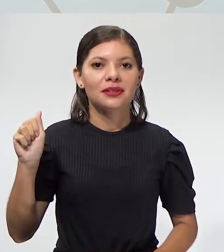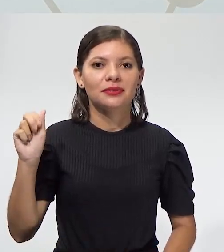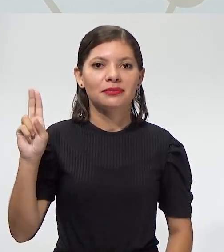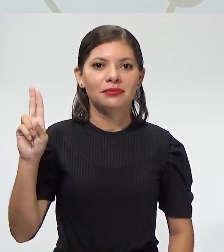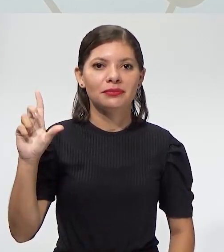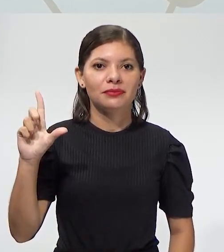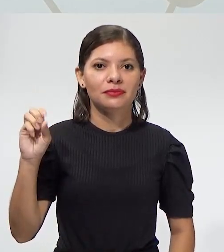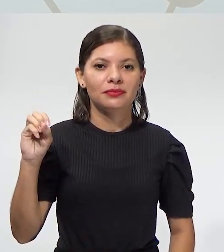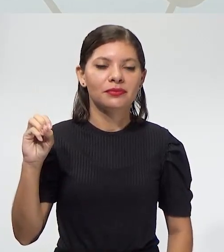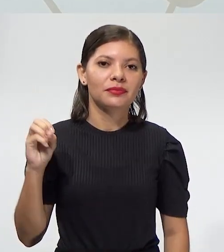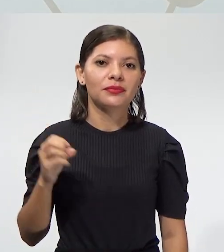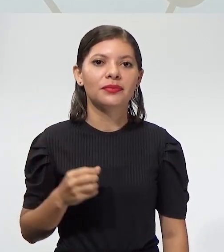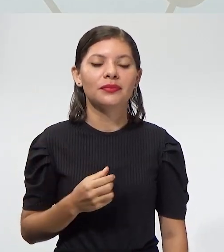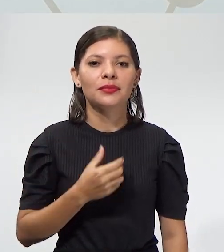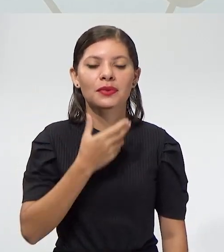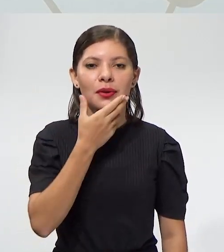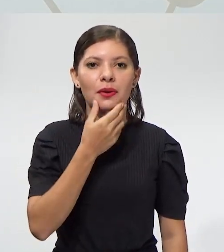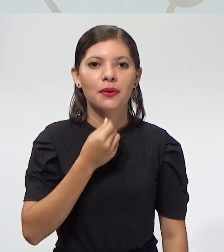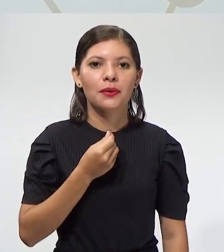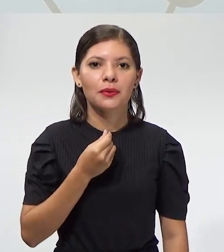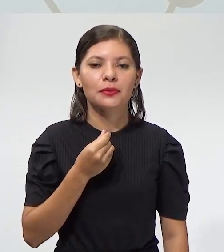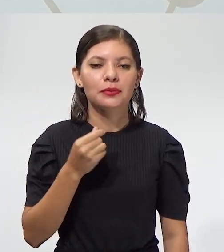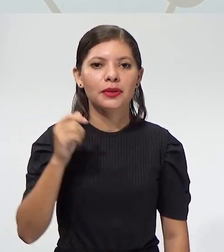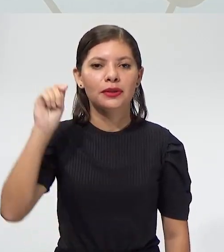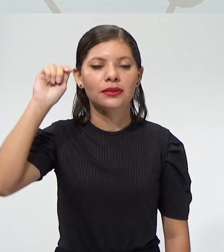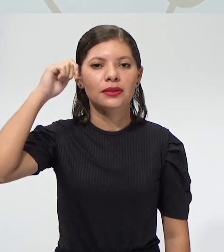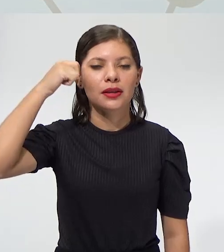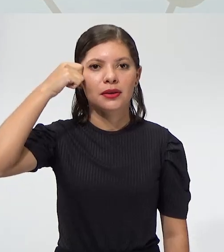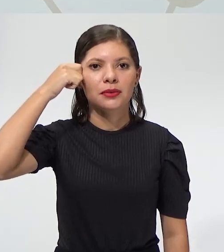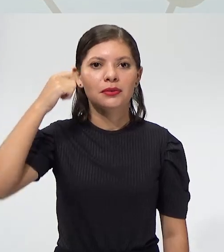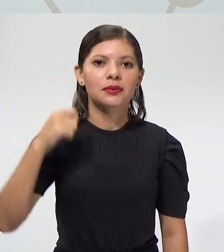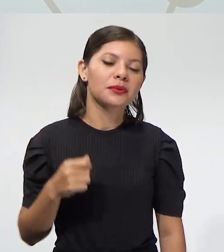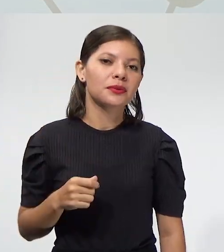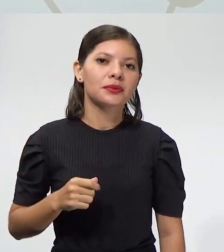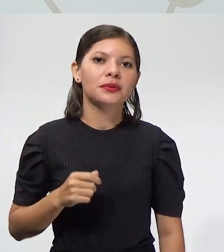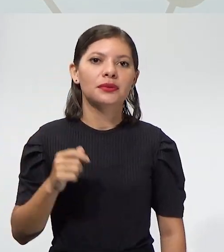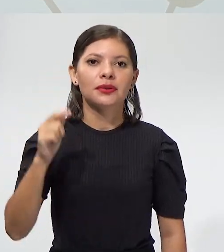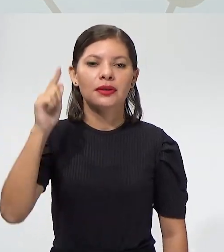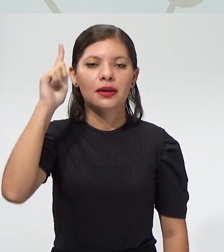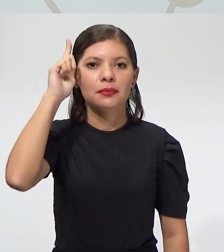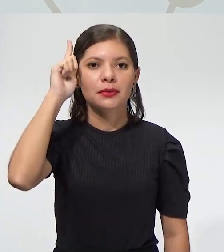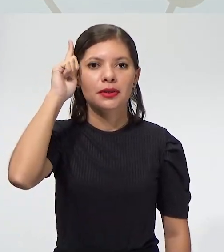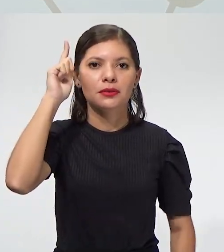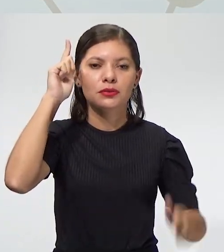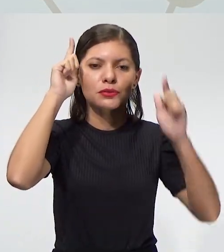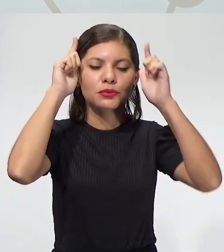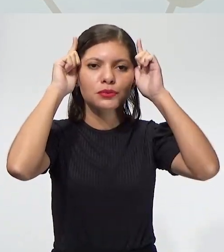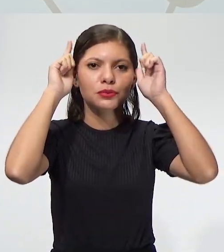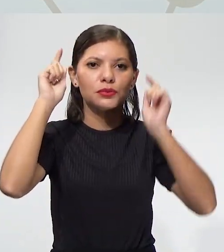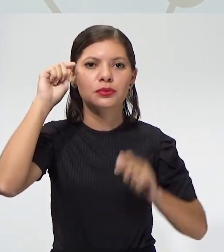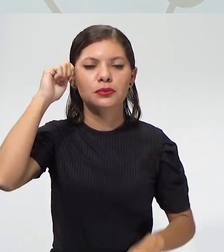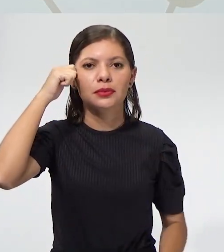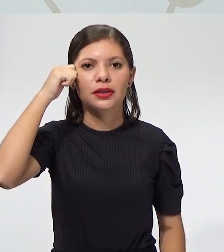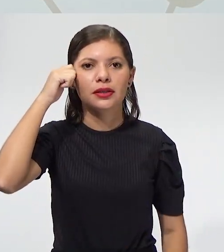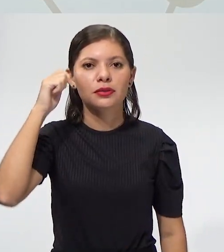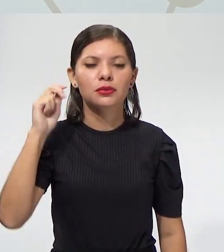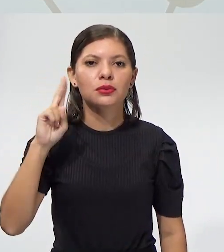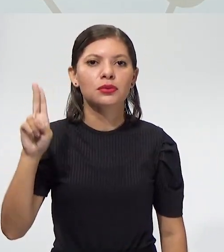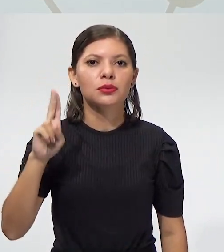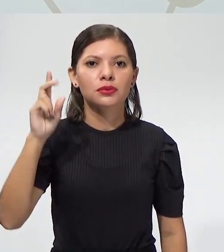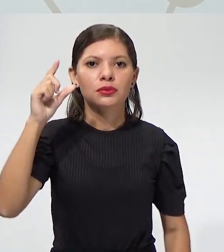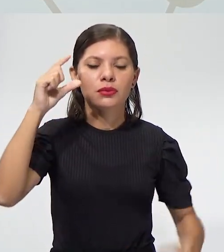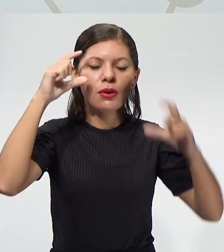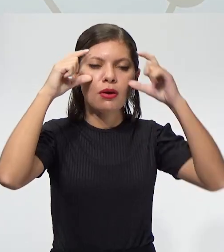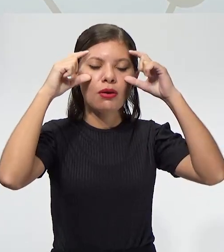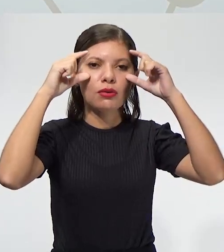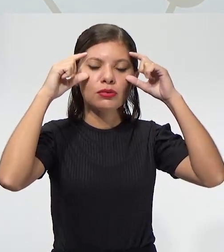Saulo. Eu sou um homem negro, eu tenho cabelos curtos, pretos, uso óculos de